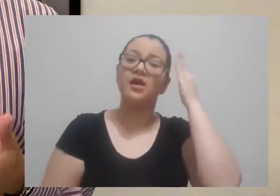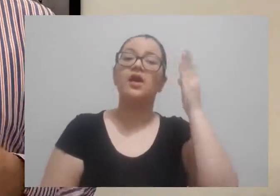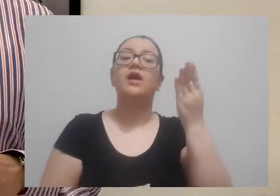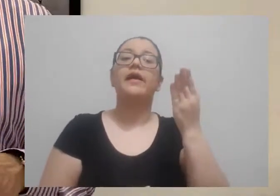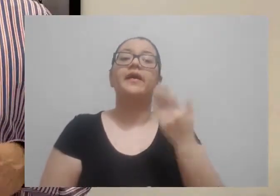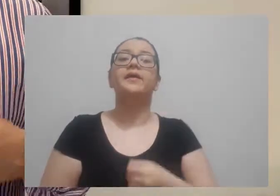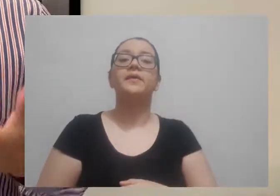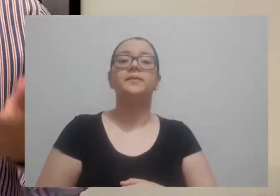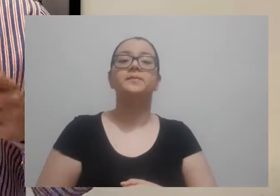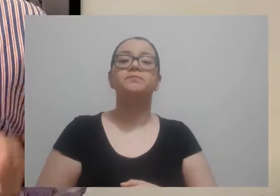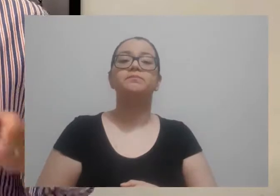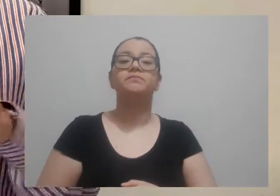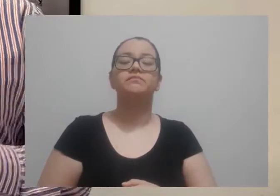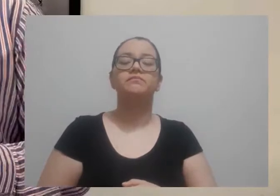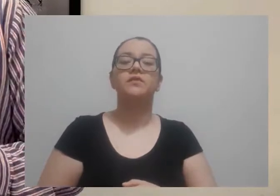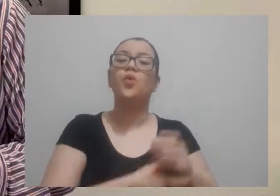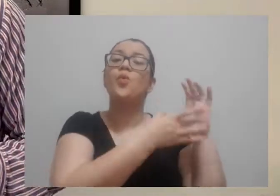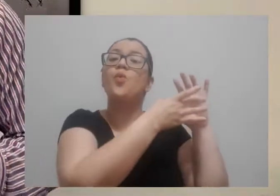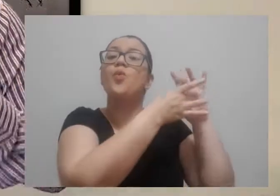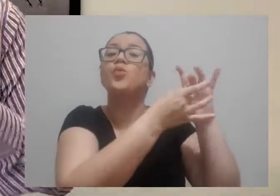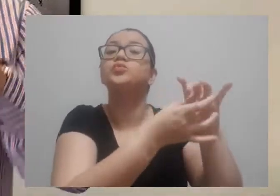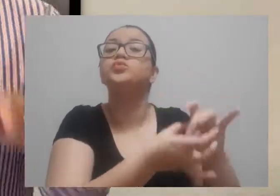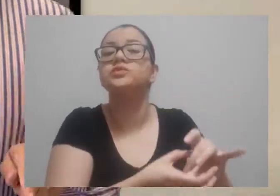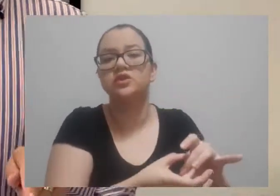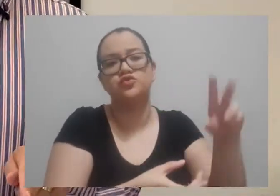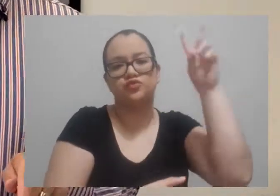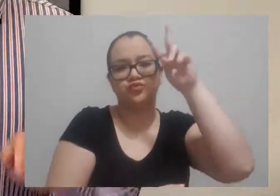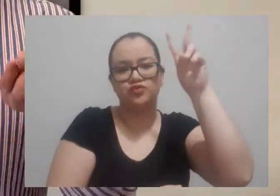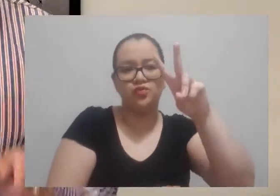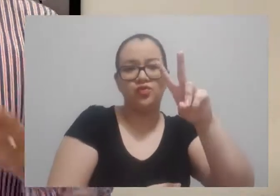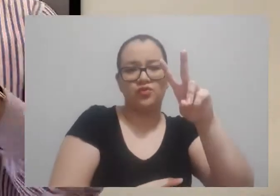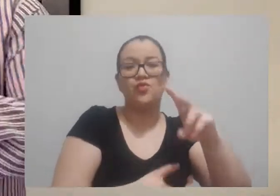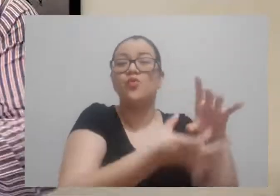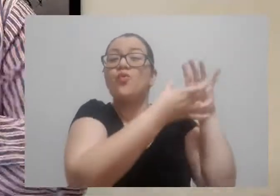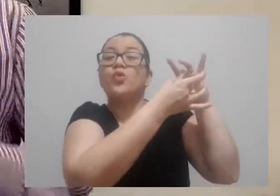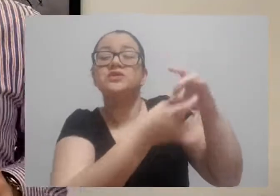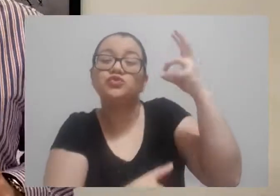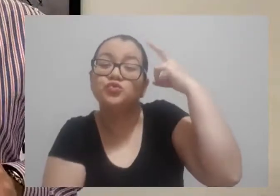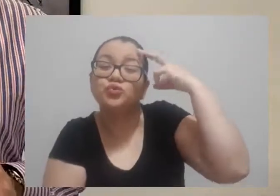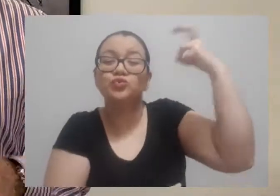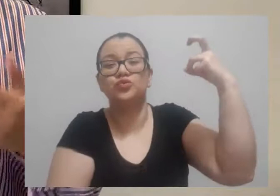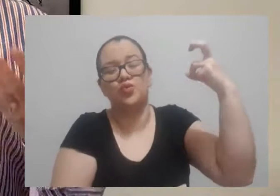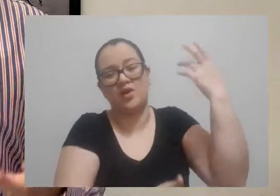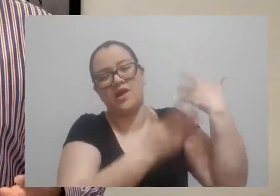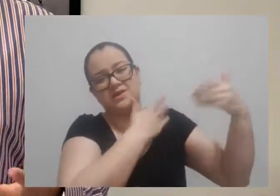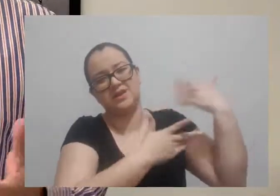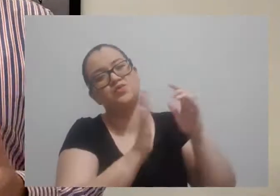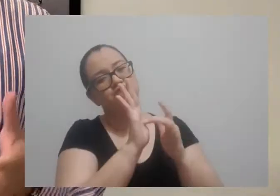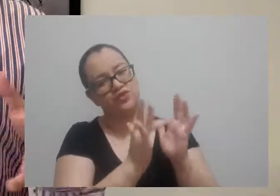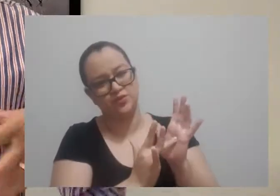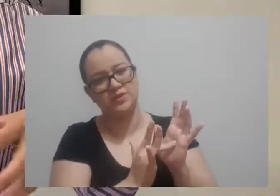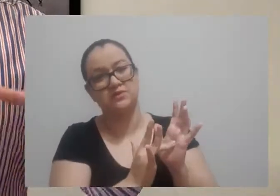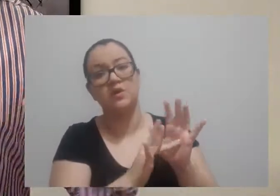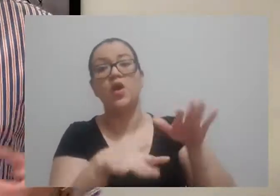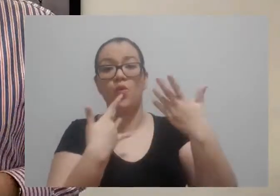o contexto, para o ambiente histórico-cultural em que Jesus estava inserido quando pregou essa mensagem. Então é importante que a gente